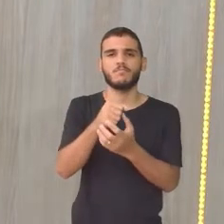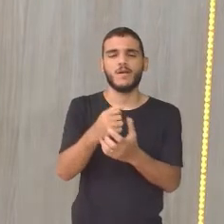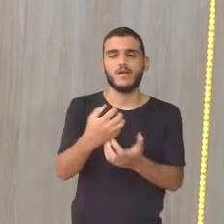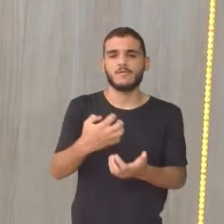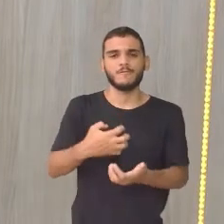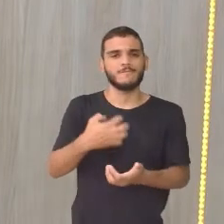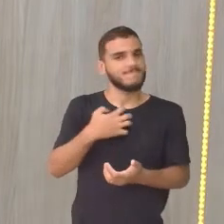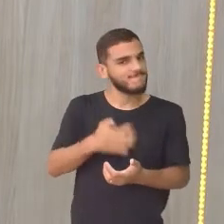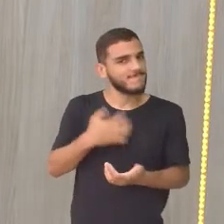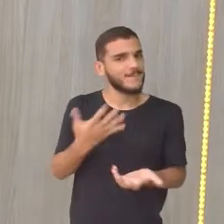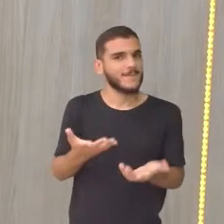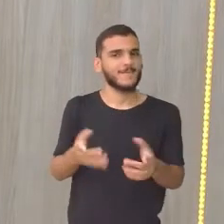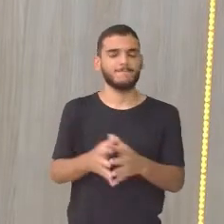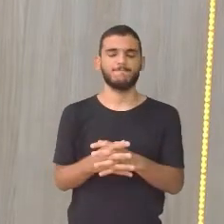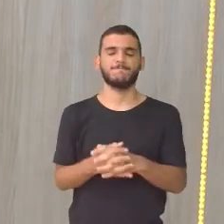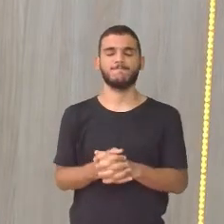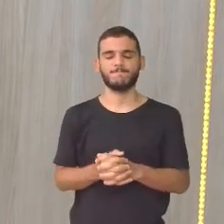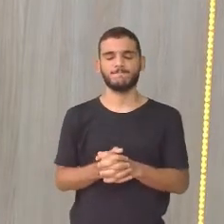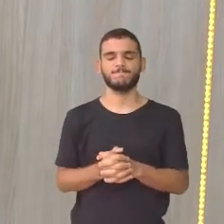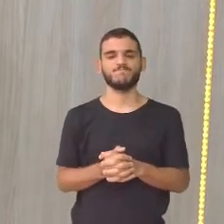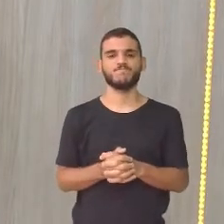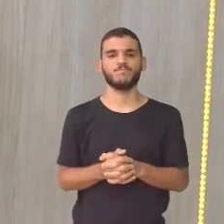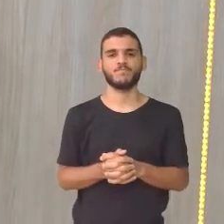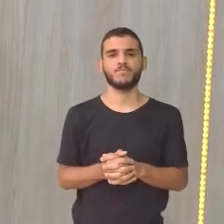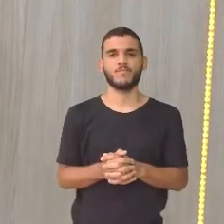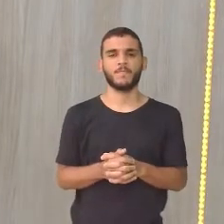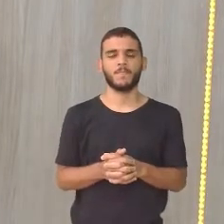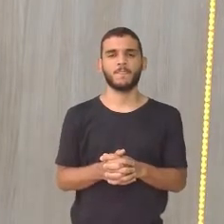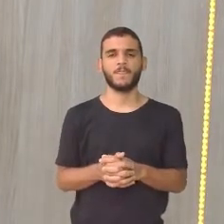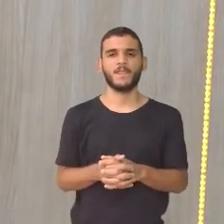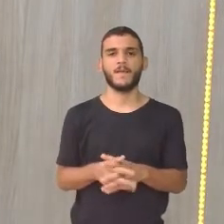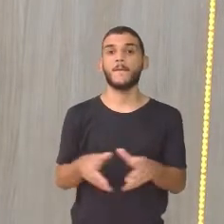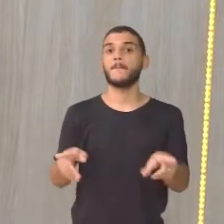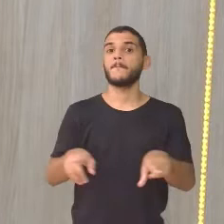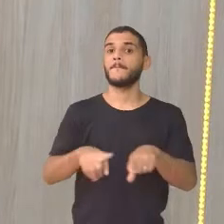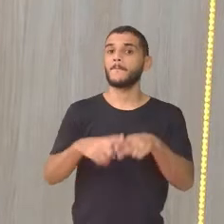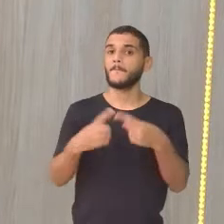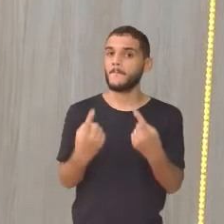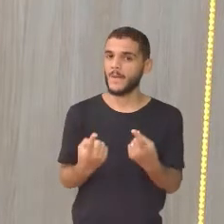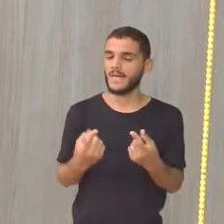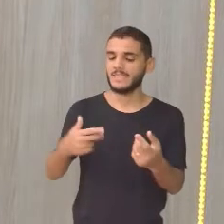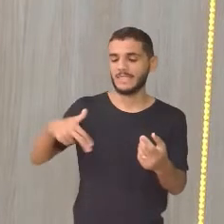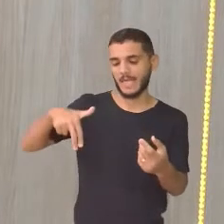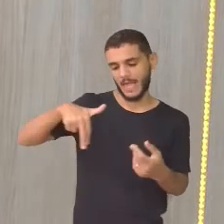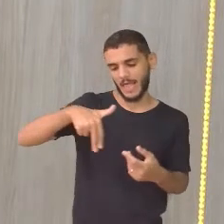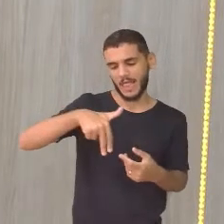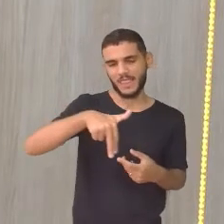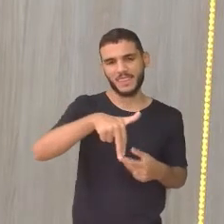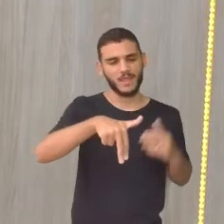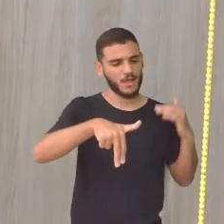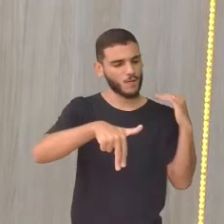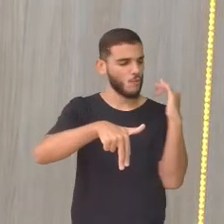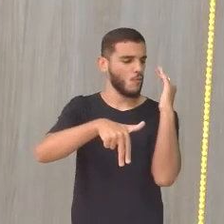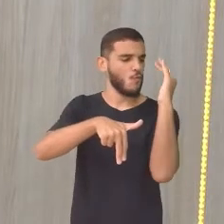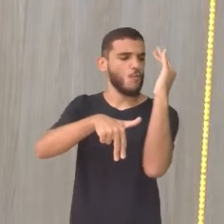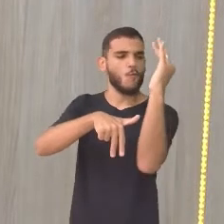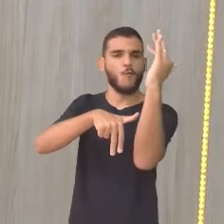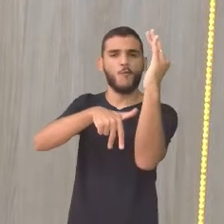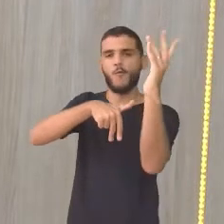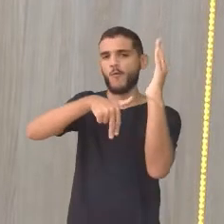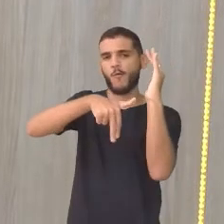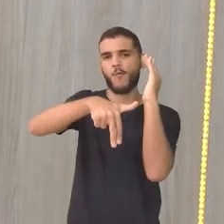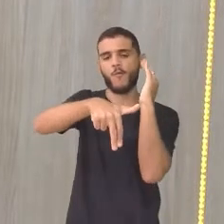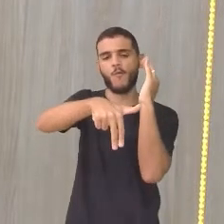medos. Mas aí agora eu vou falar das coisas boas. Andando pela floresta, você sente, não é? É